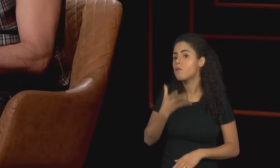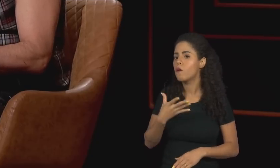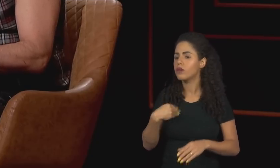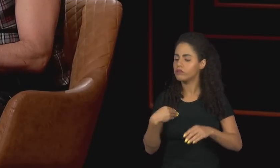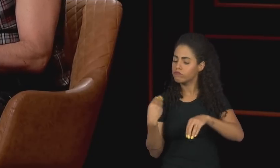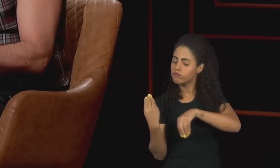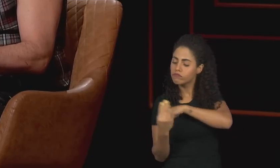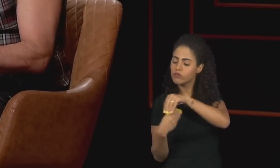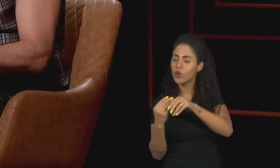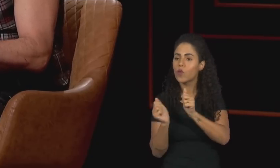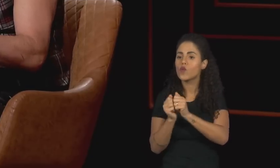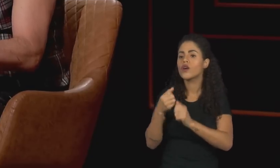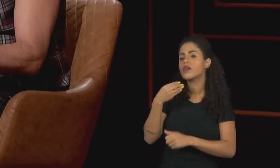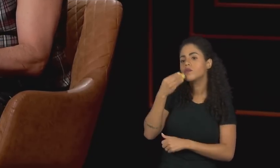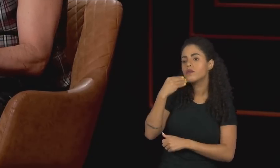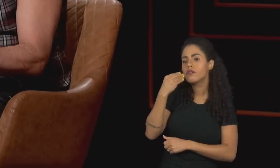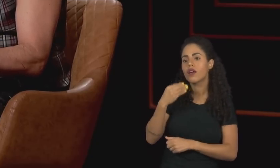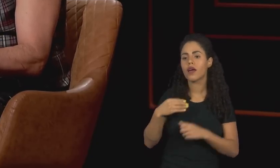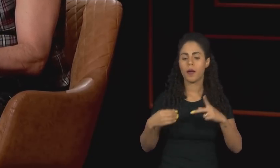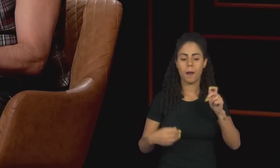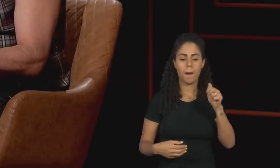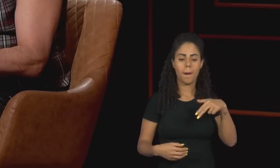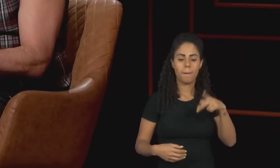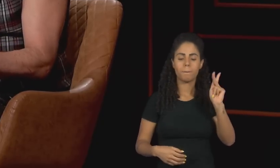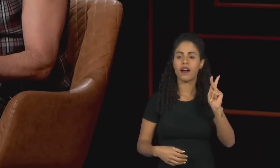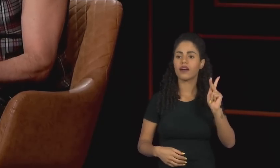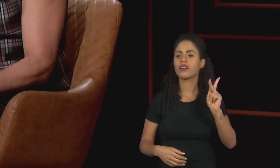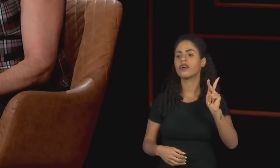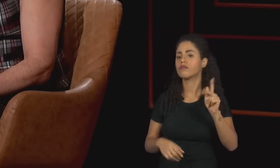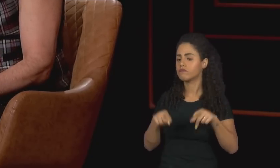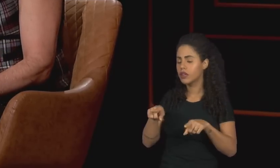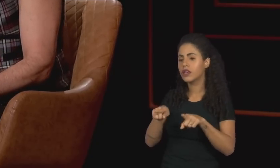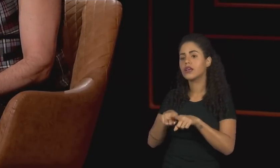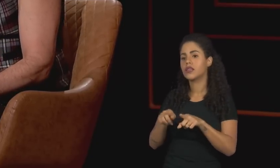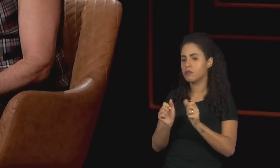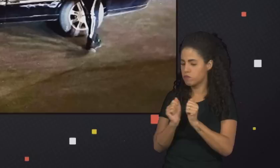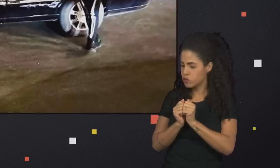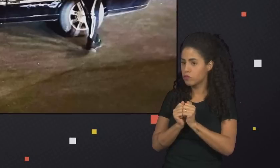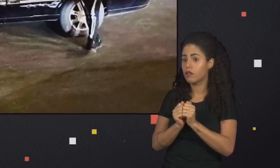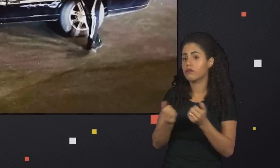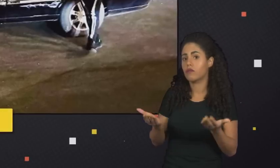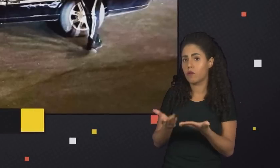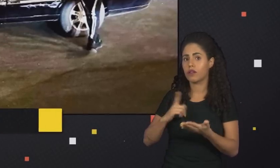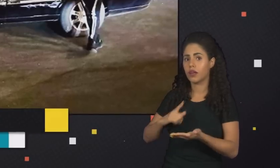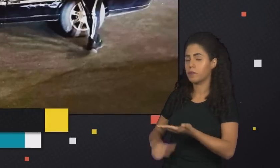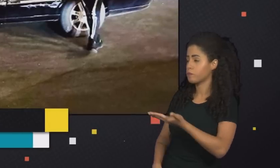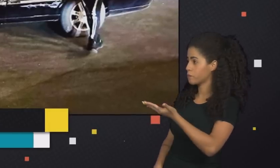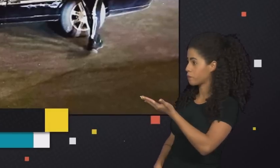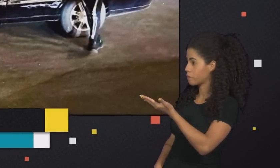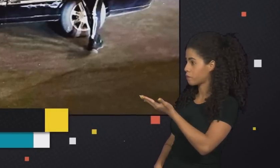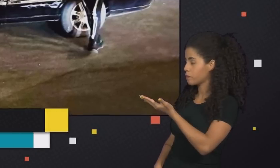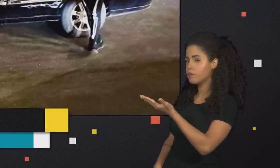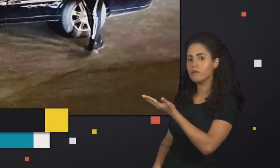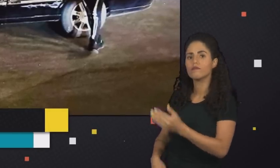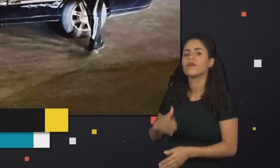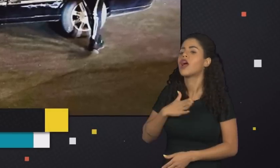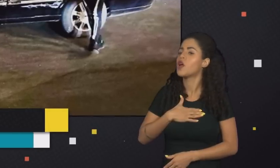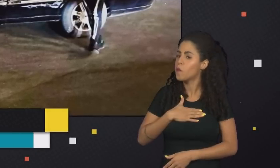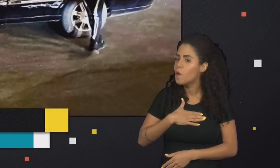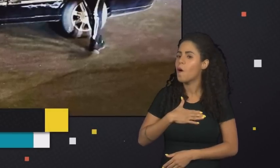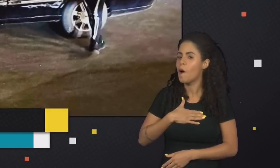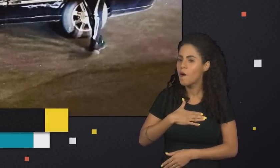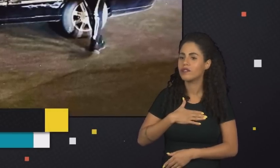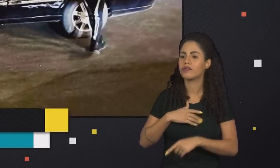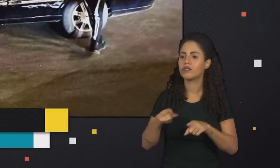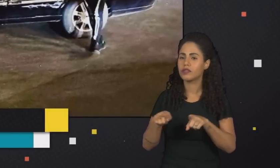mistura, de misturar punk com bossa nova. Então a gente entrou para o Museu do Punk agora, né? Para mim é uma honra, e até